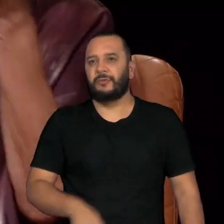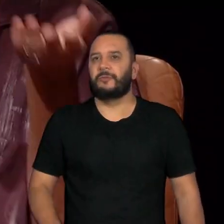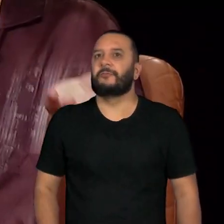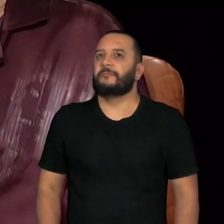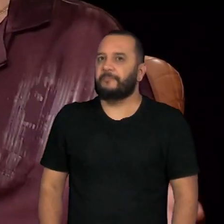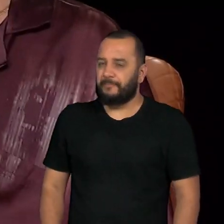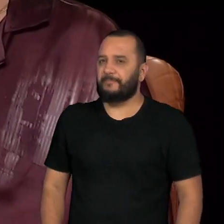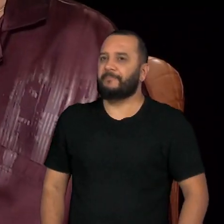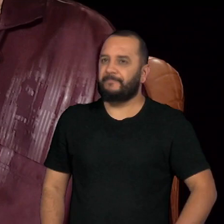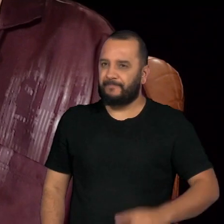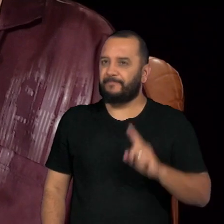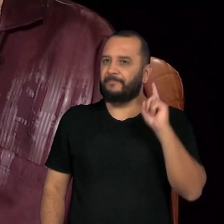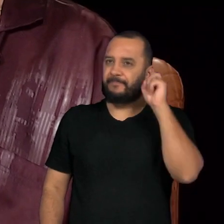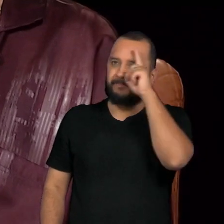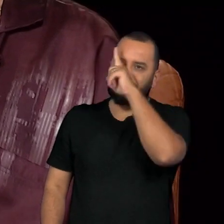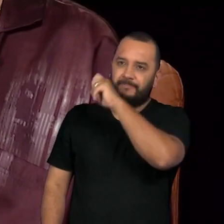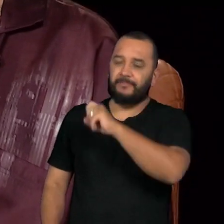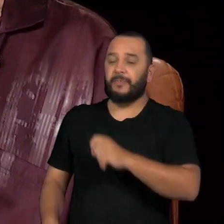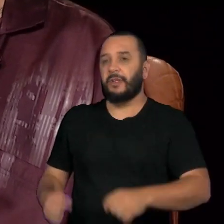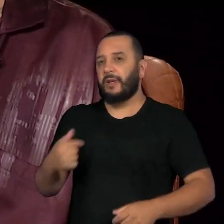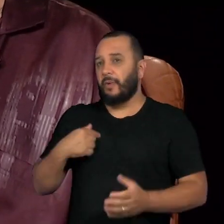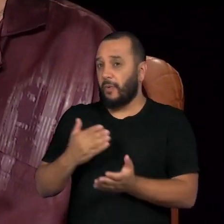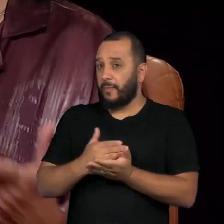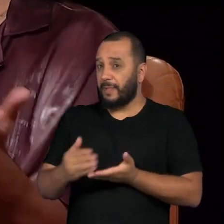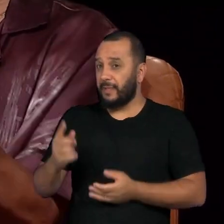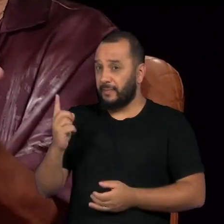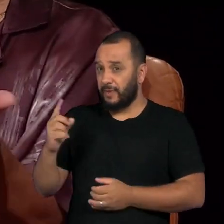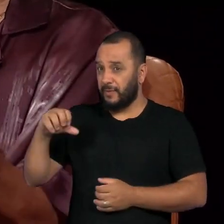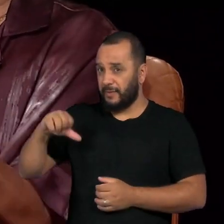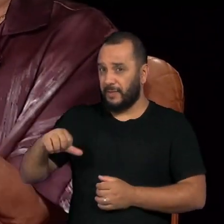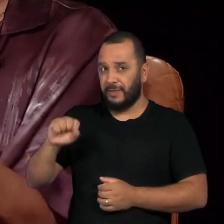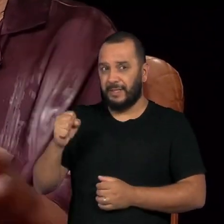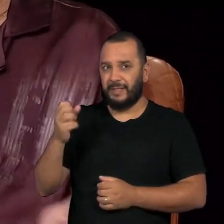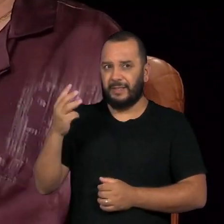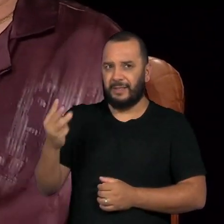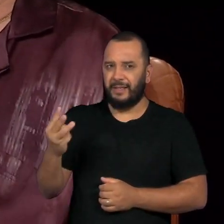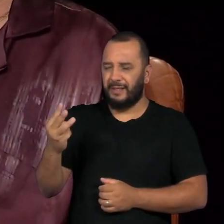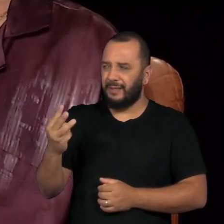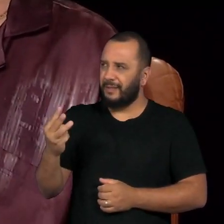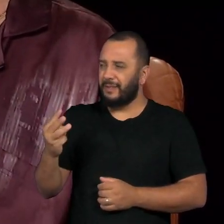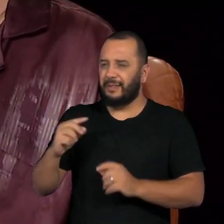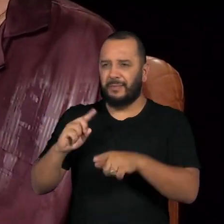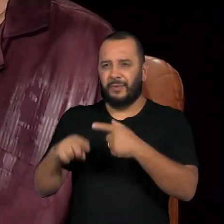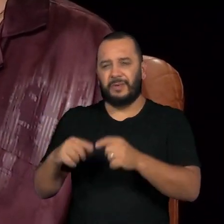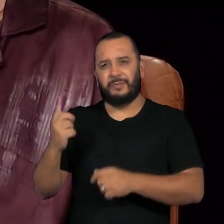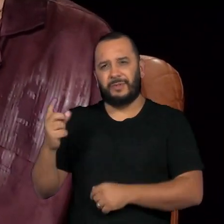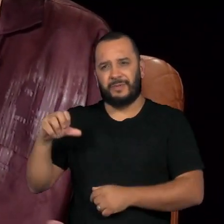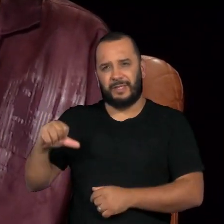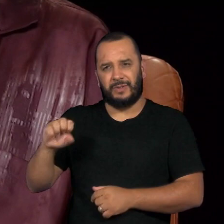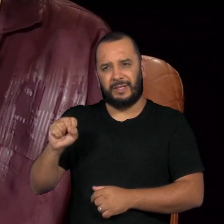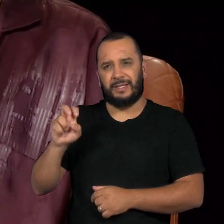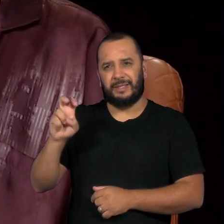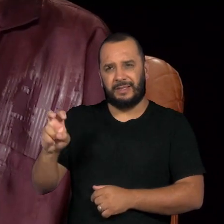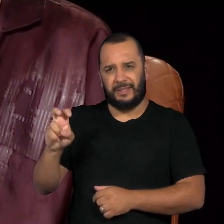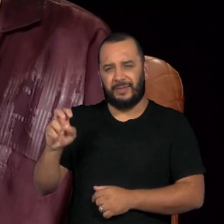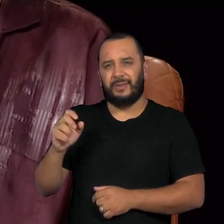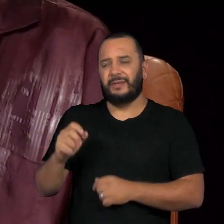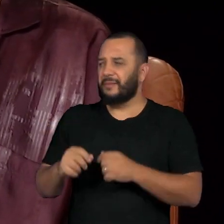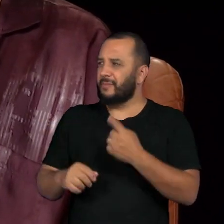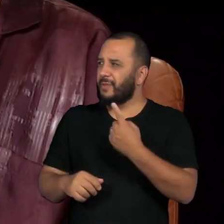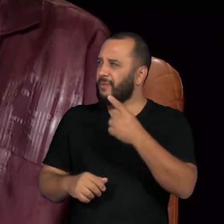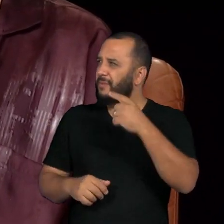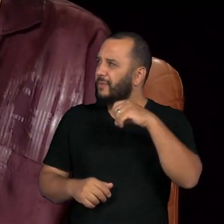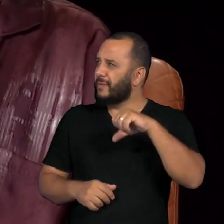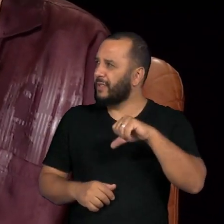pra você ter uma ideia, né, eu comecei em 83 na ECA, 85, 86, meu primeiro curta, 10 anos depois, né,